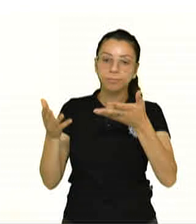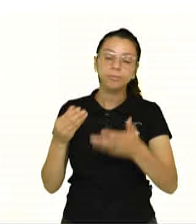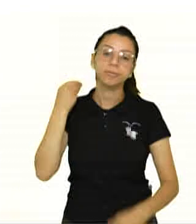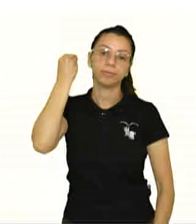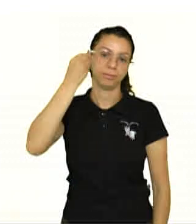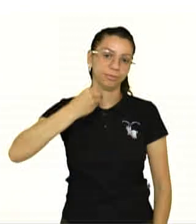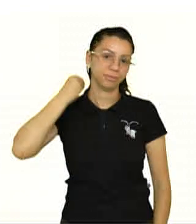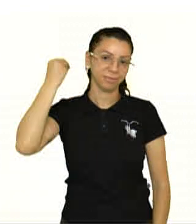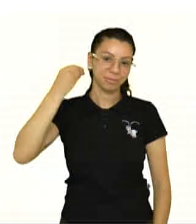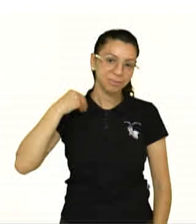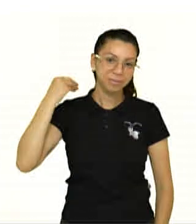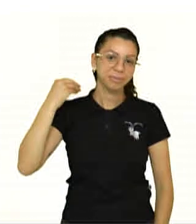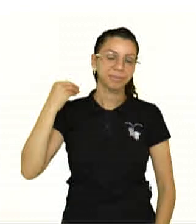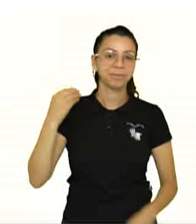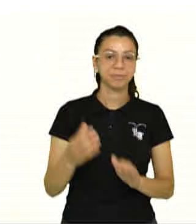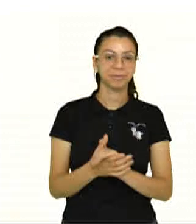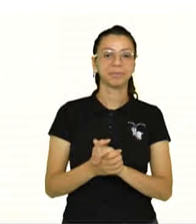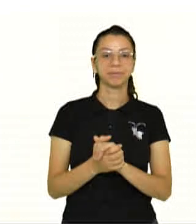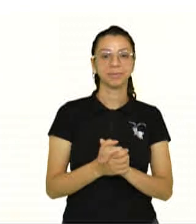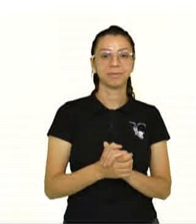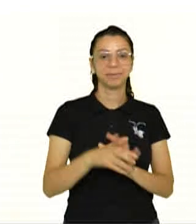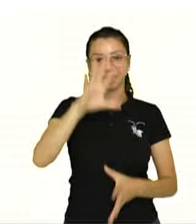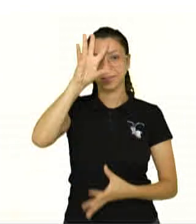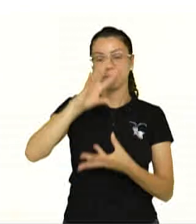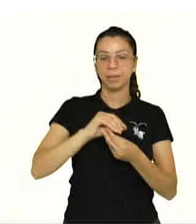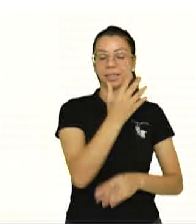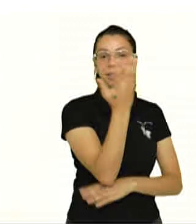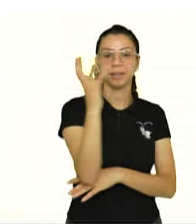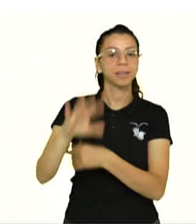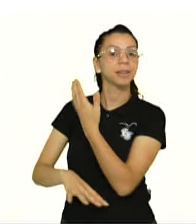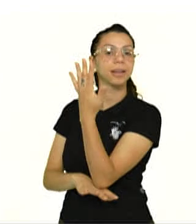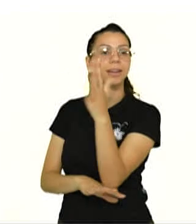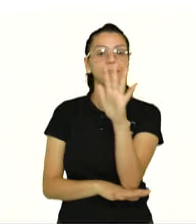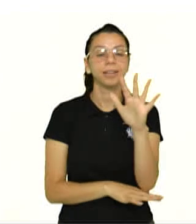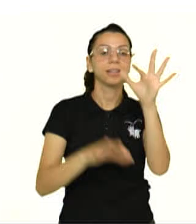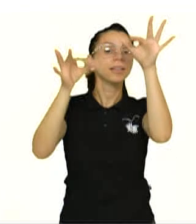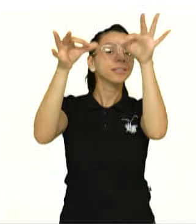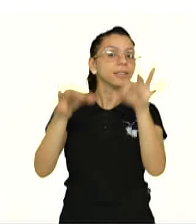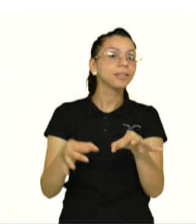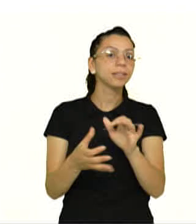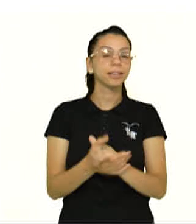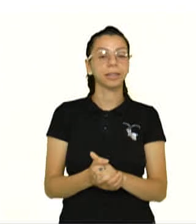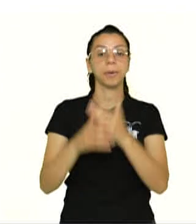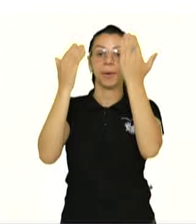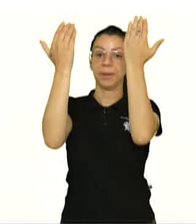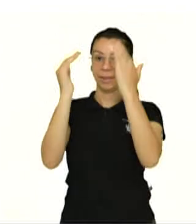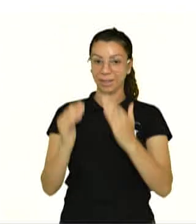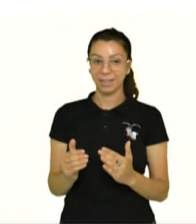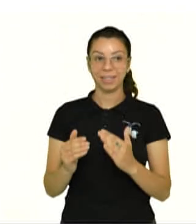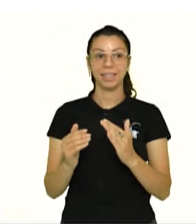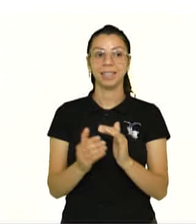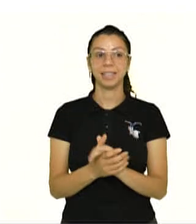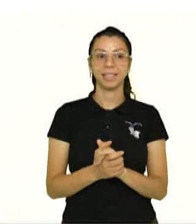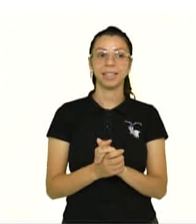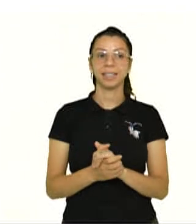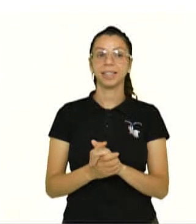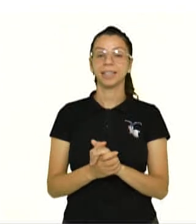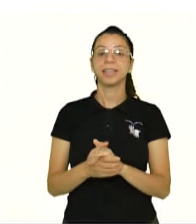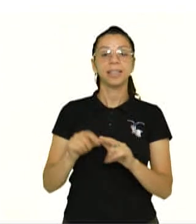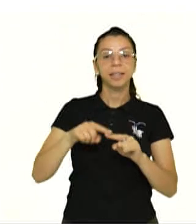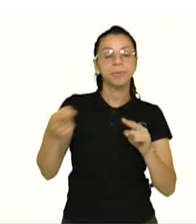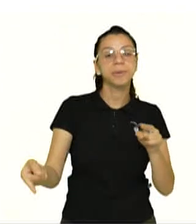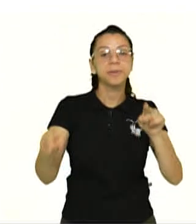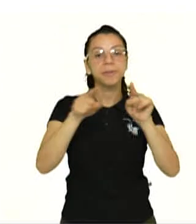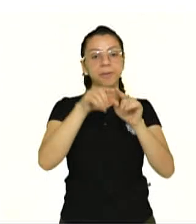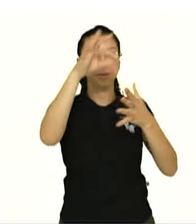como interpretação da natureza, é correto afirmar. Analise bem as alternativas e voltamos já com